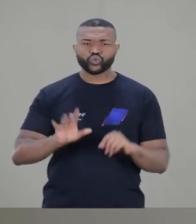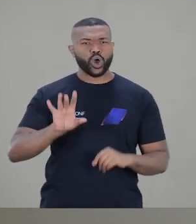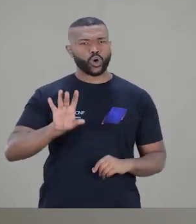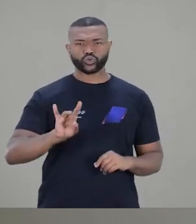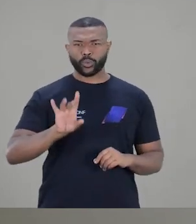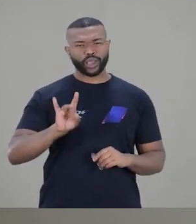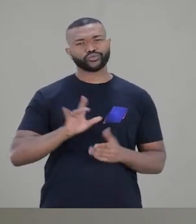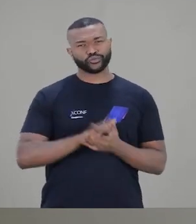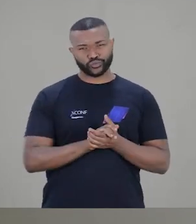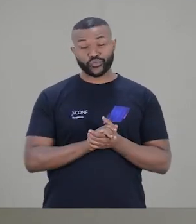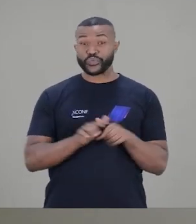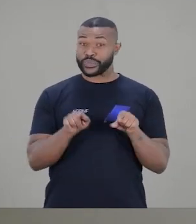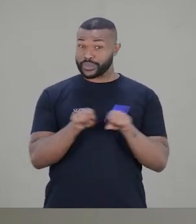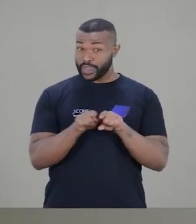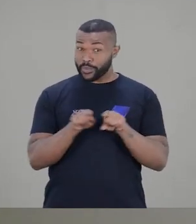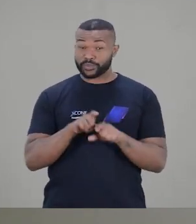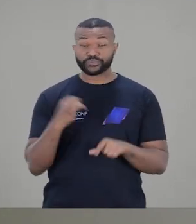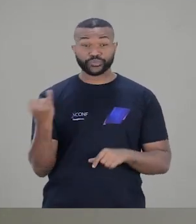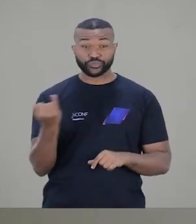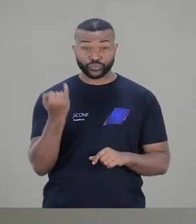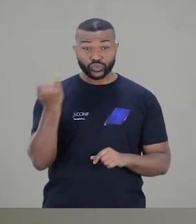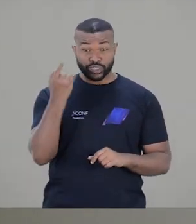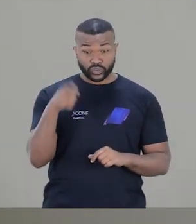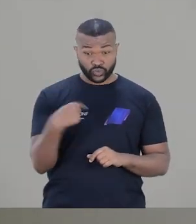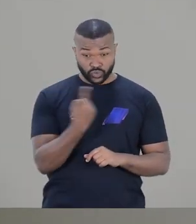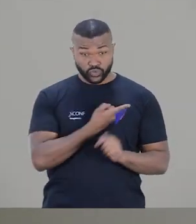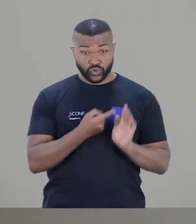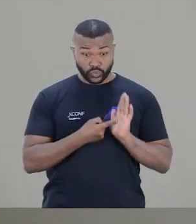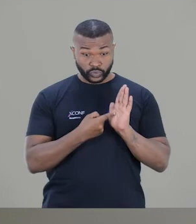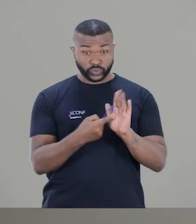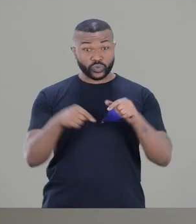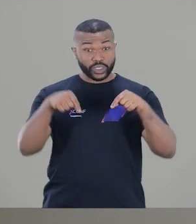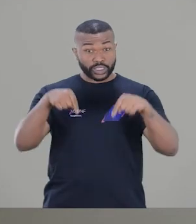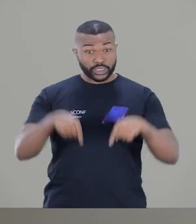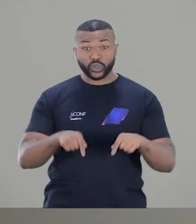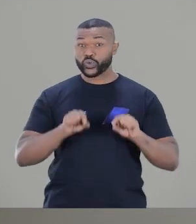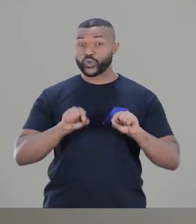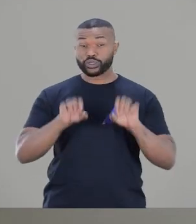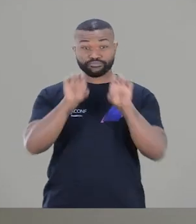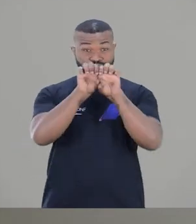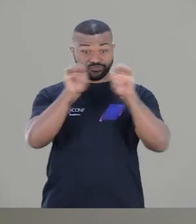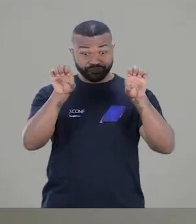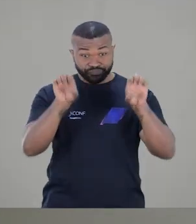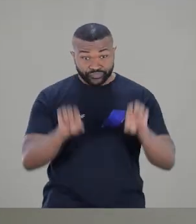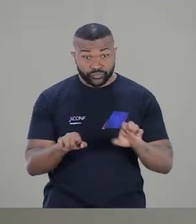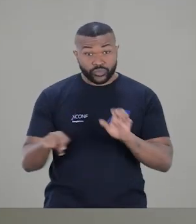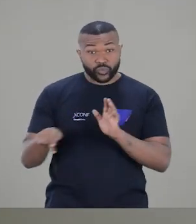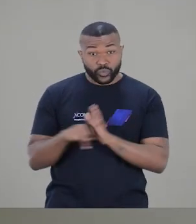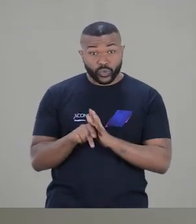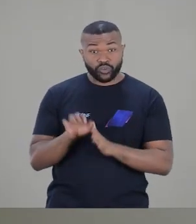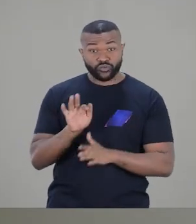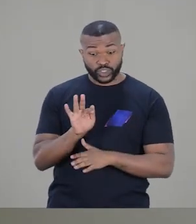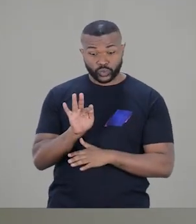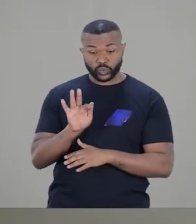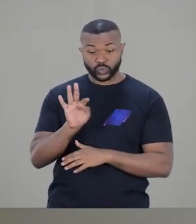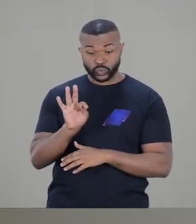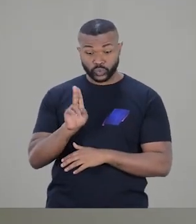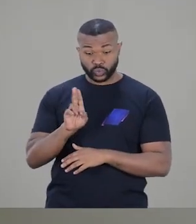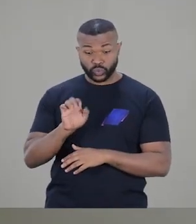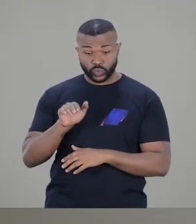automático rodando na pipeline. Outro ponto importante que a gente trouxe aqui na estruturação é a parte de feature